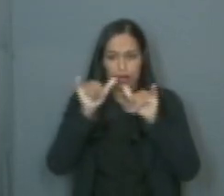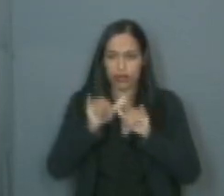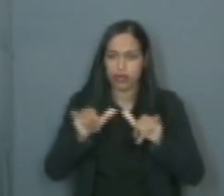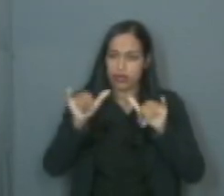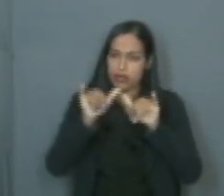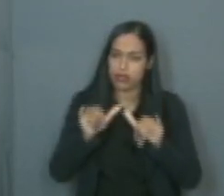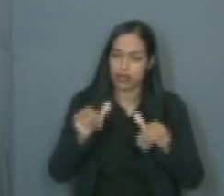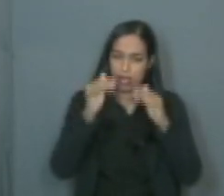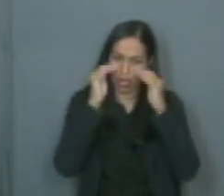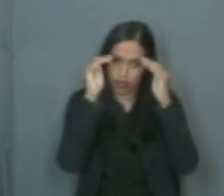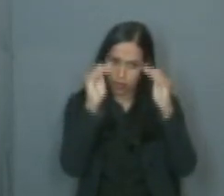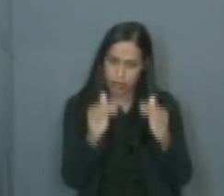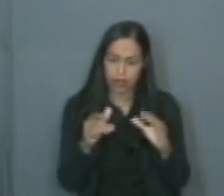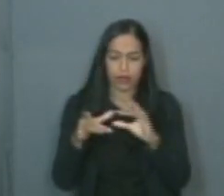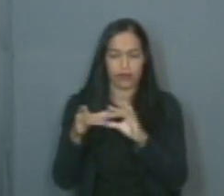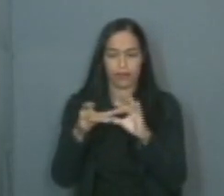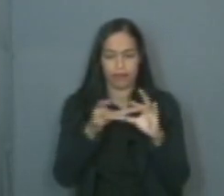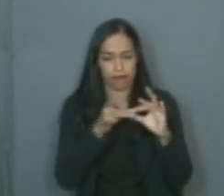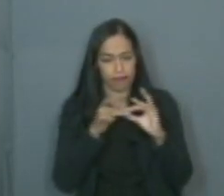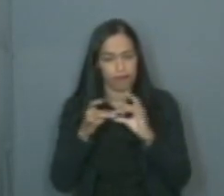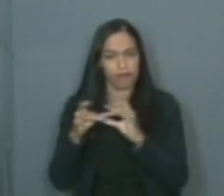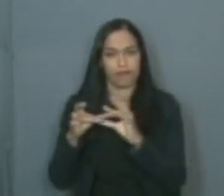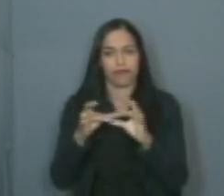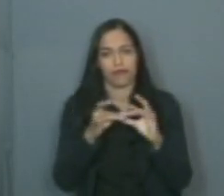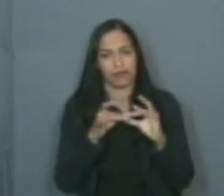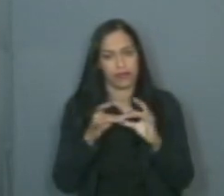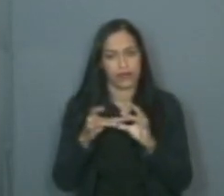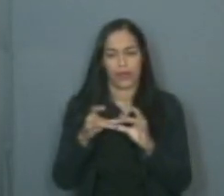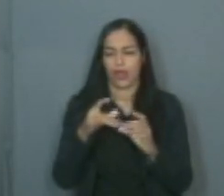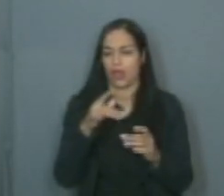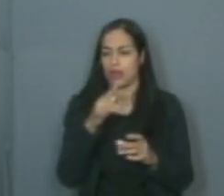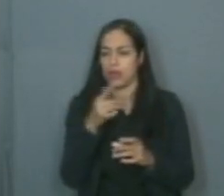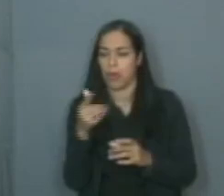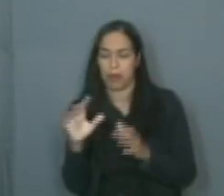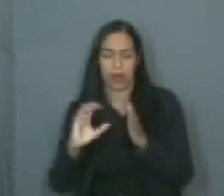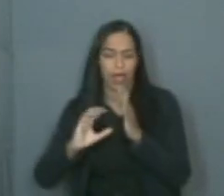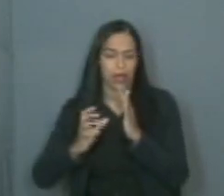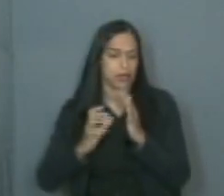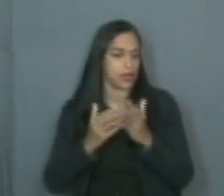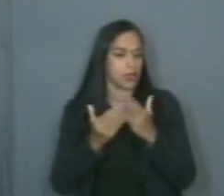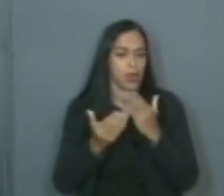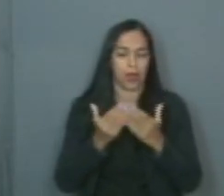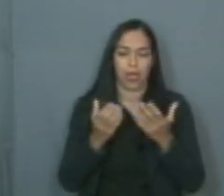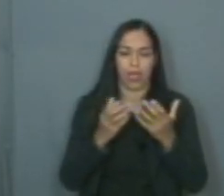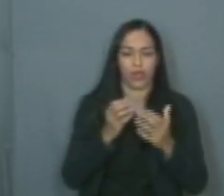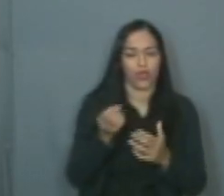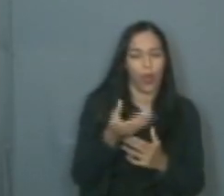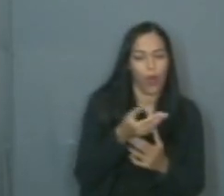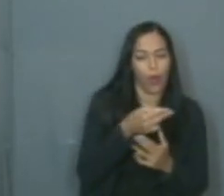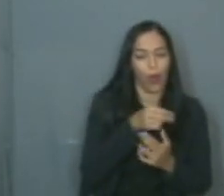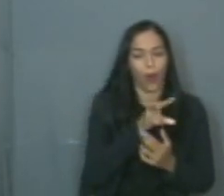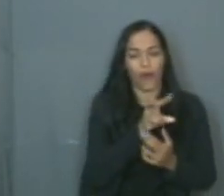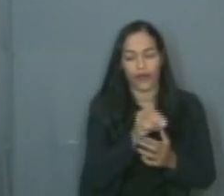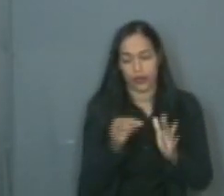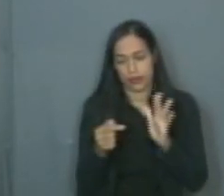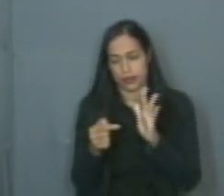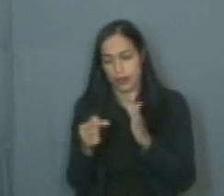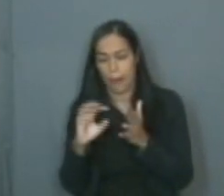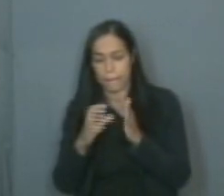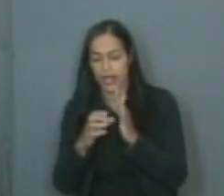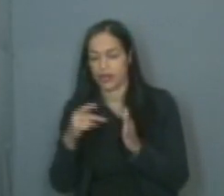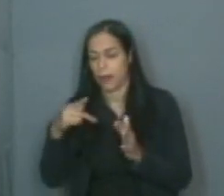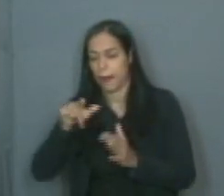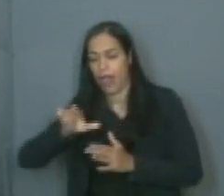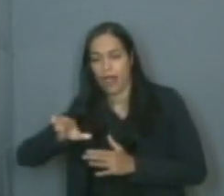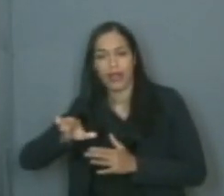união e respeitando quem está no PL, quem está no Novo, quem está em qualquer outro